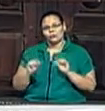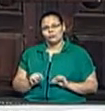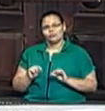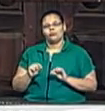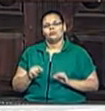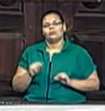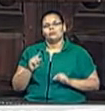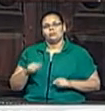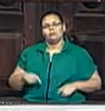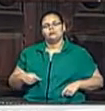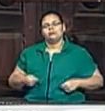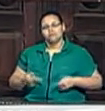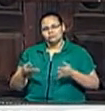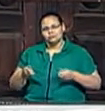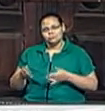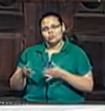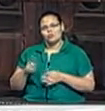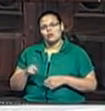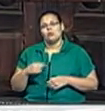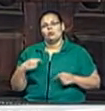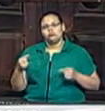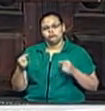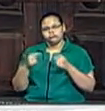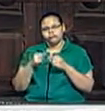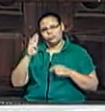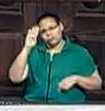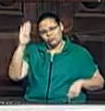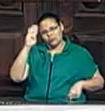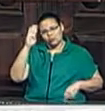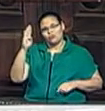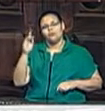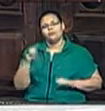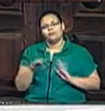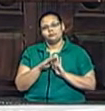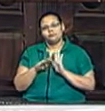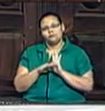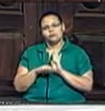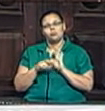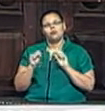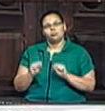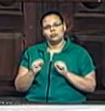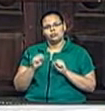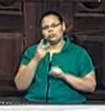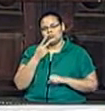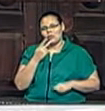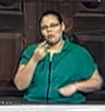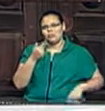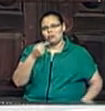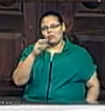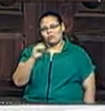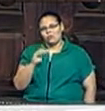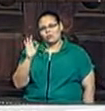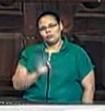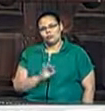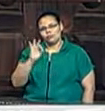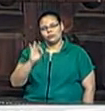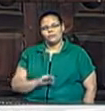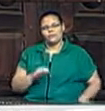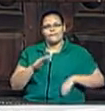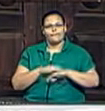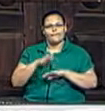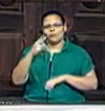despesa, que é o objetivo principal dessas medidas, nós podemos dizer que mais de 60% ou 70%, mais